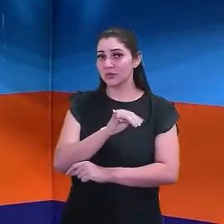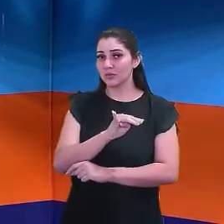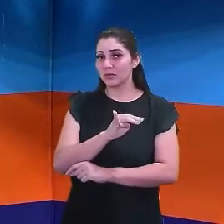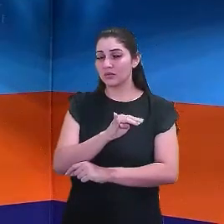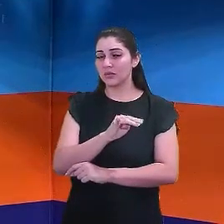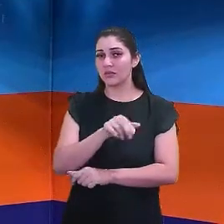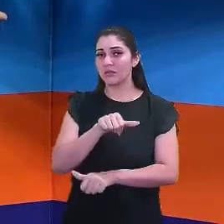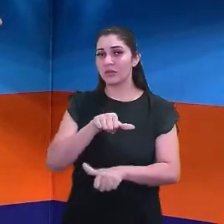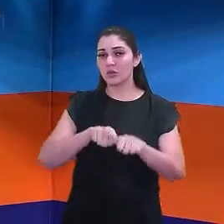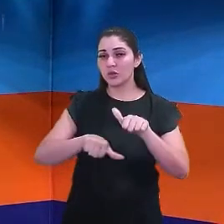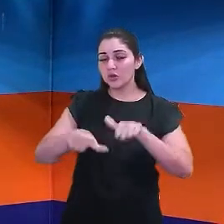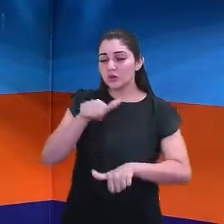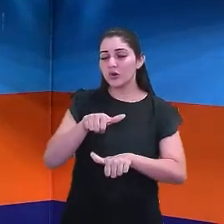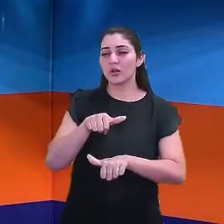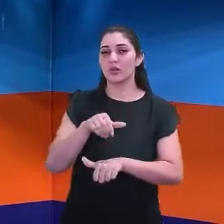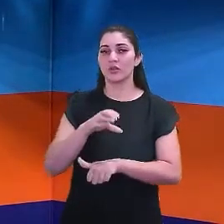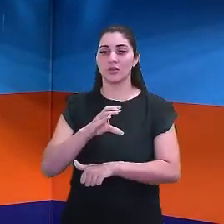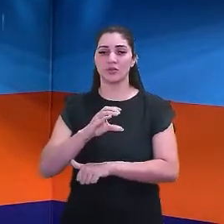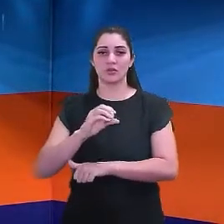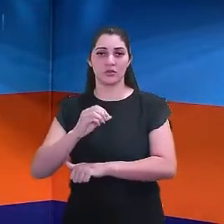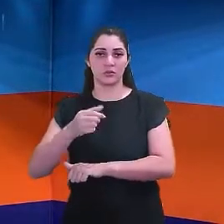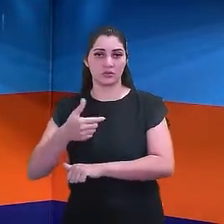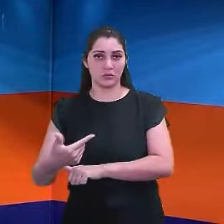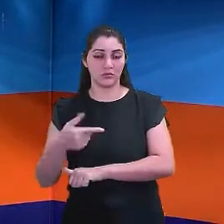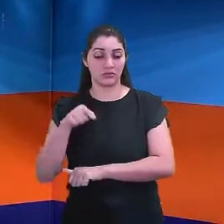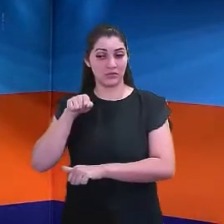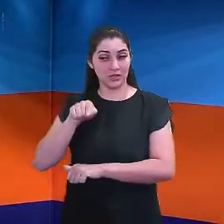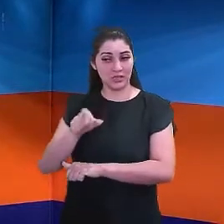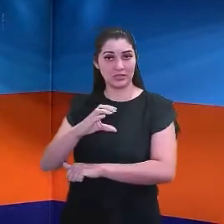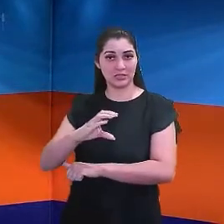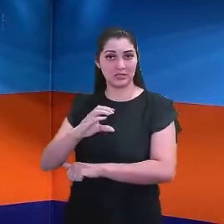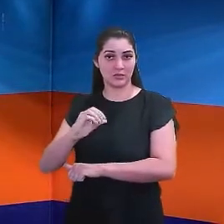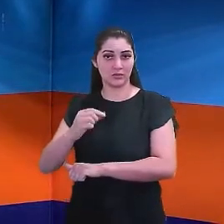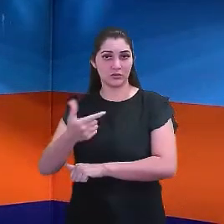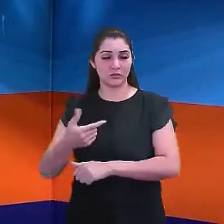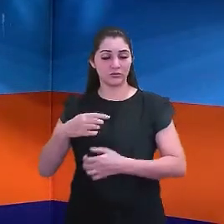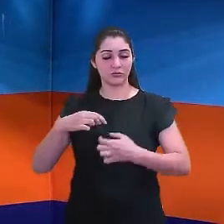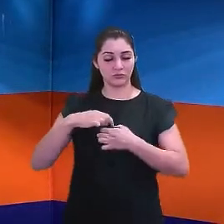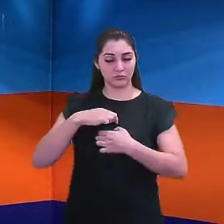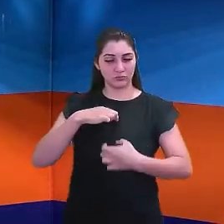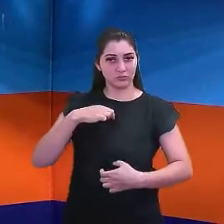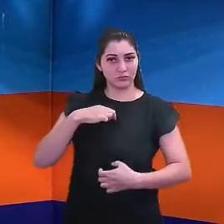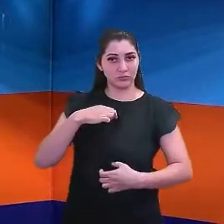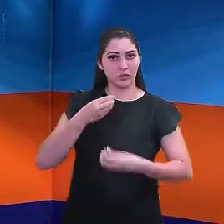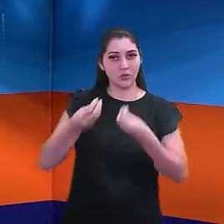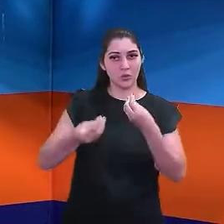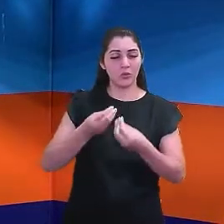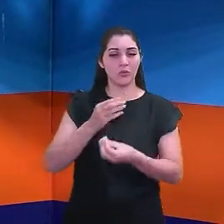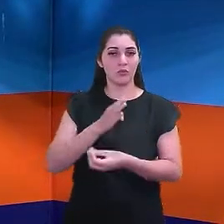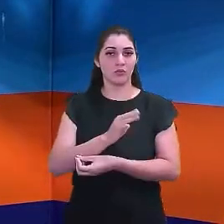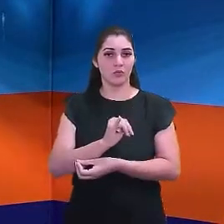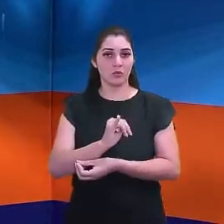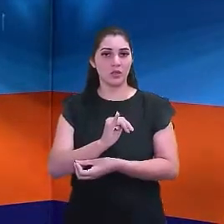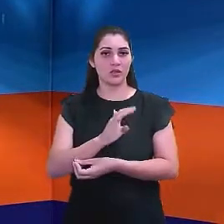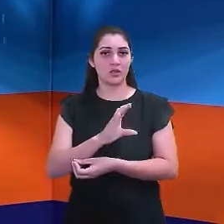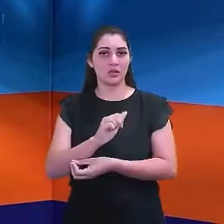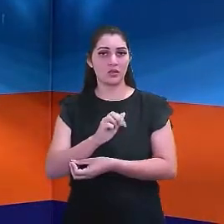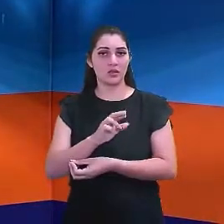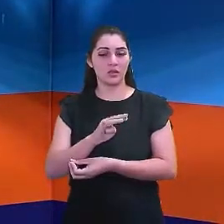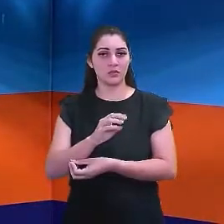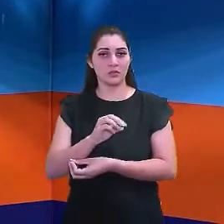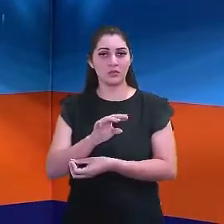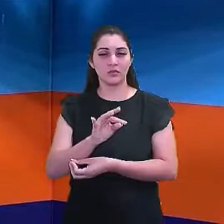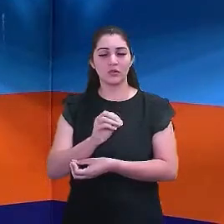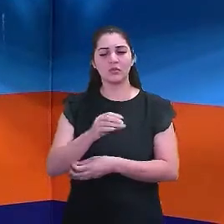forma que vai ser transformado esse gás carbônico. Ou seja, esse gás carbônico ele vai ser transportado, ou seja, na forma de bicarbonato, em torno de